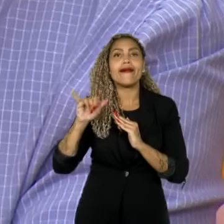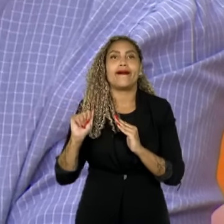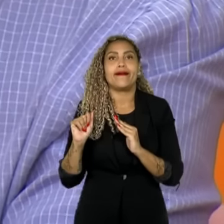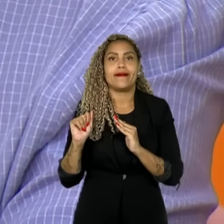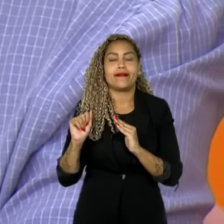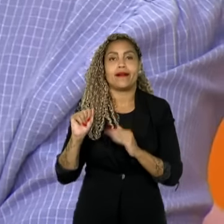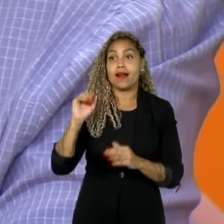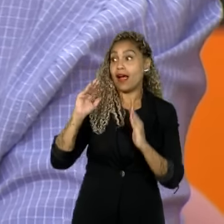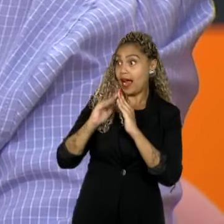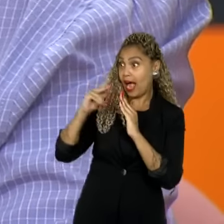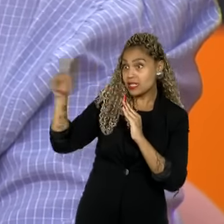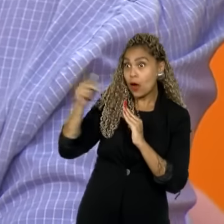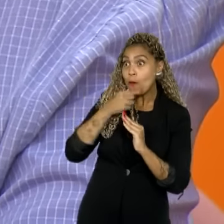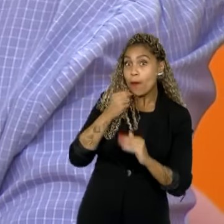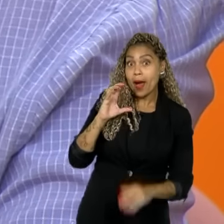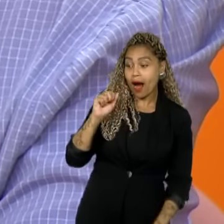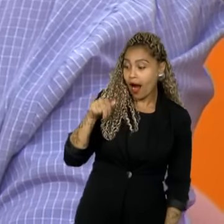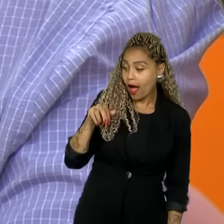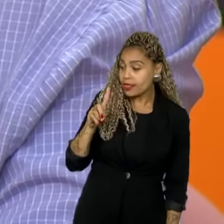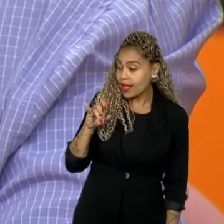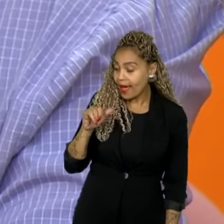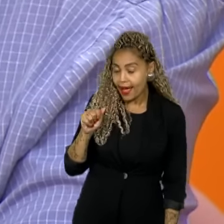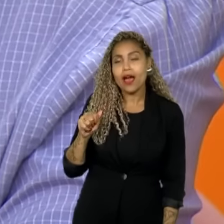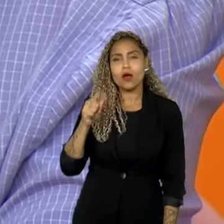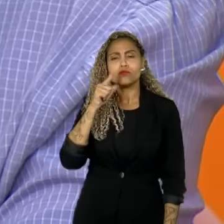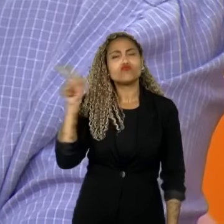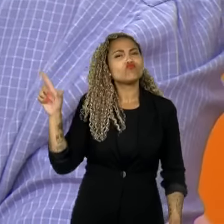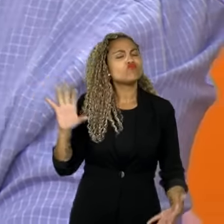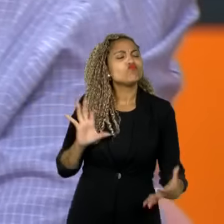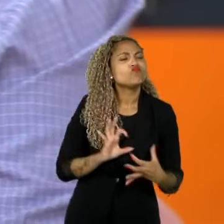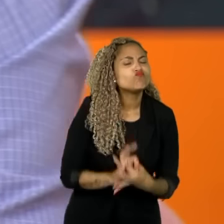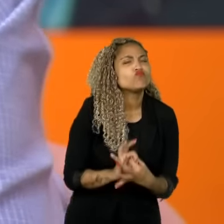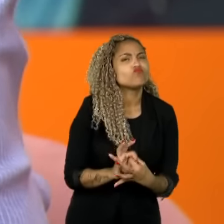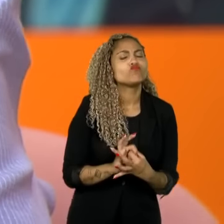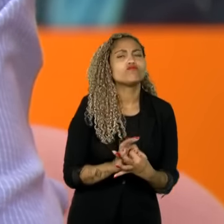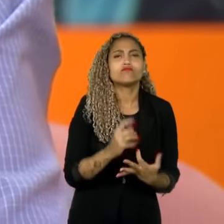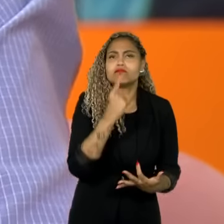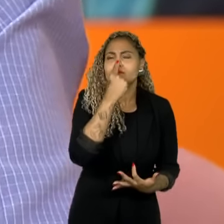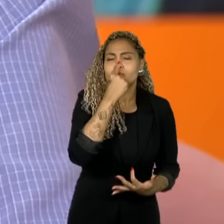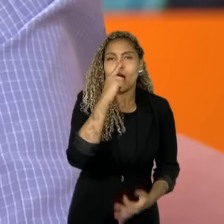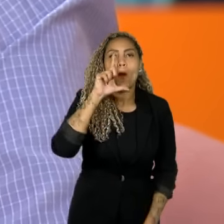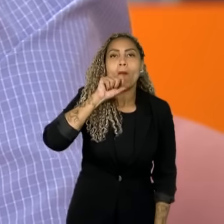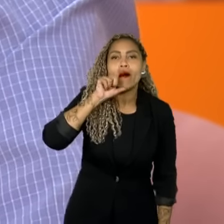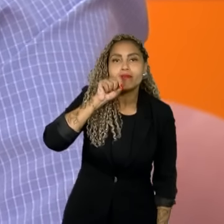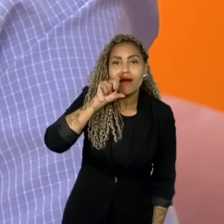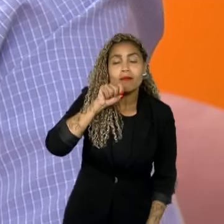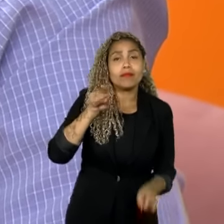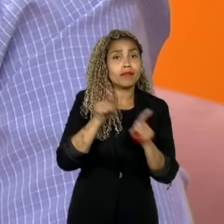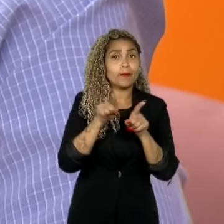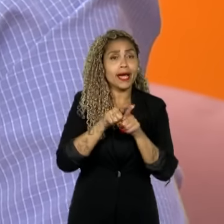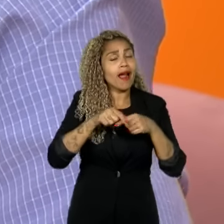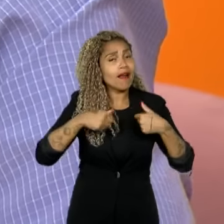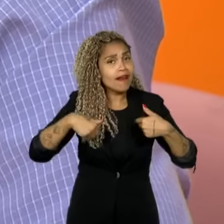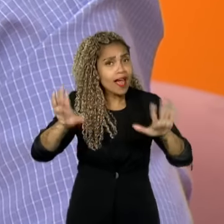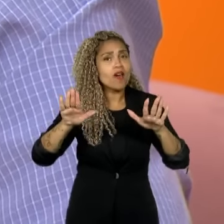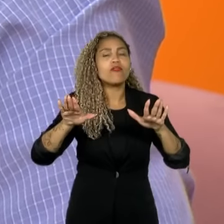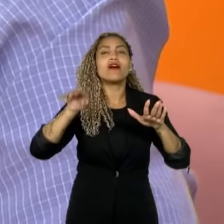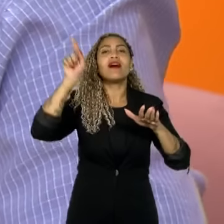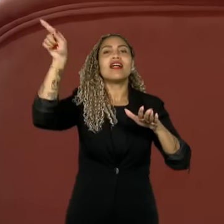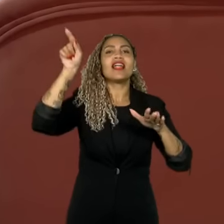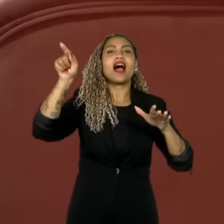do Candeia foi fortalecendo os laços dela com a Portela. E aí levava ela também para a quadra. Na época da